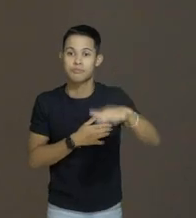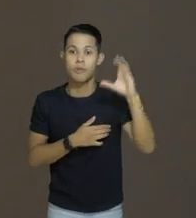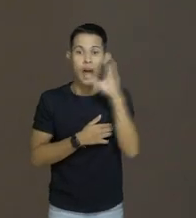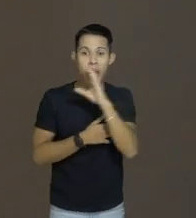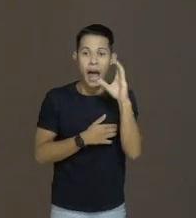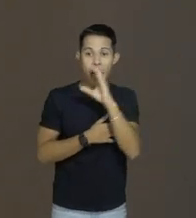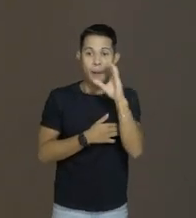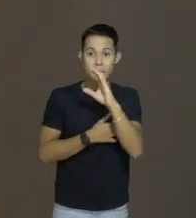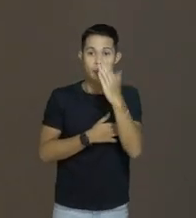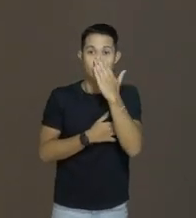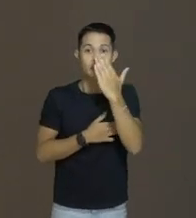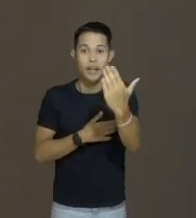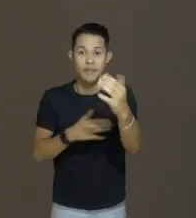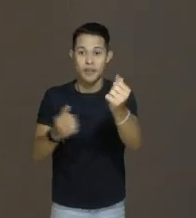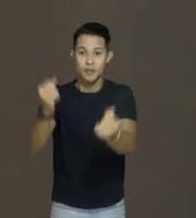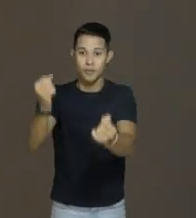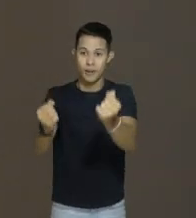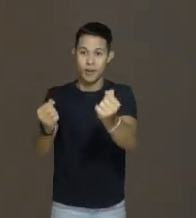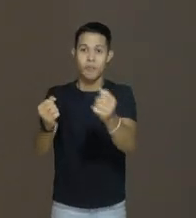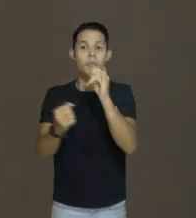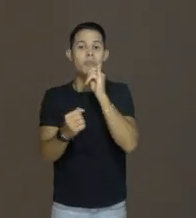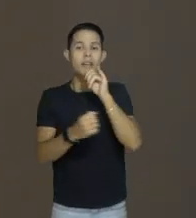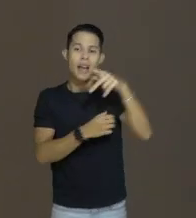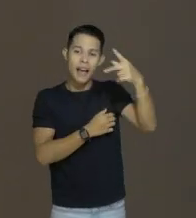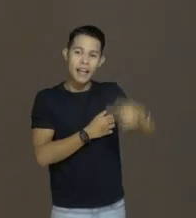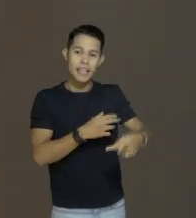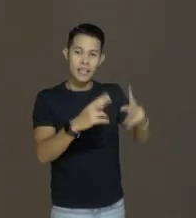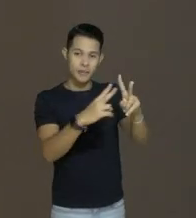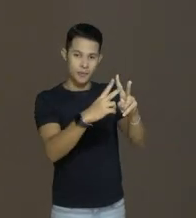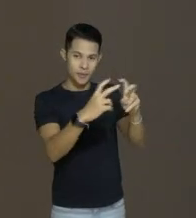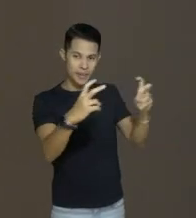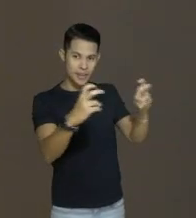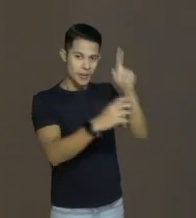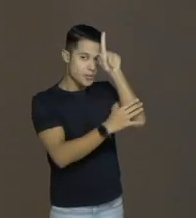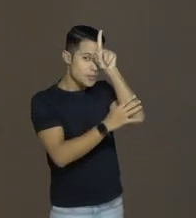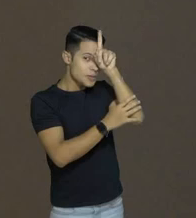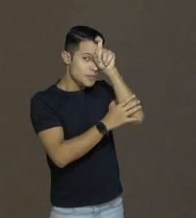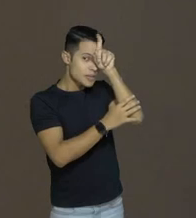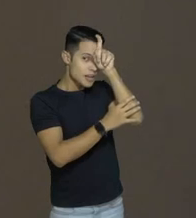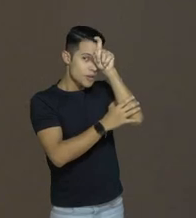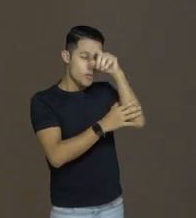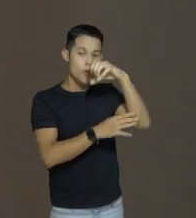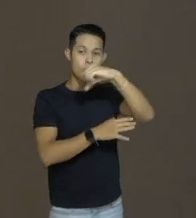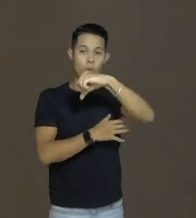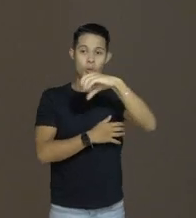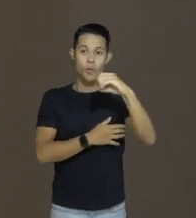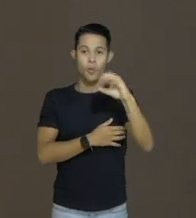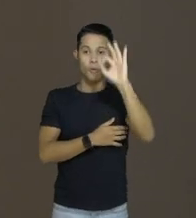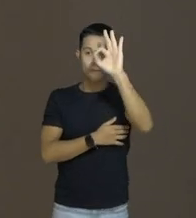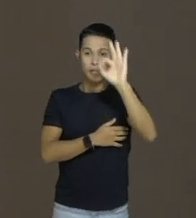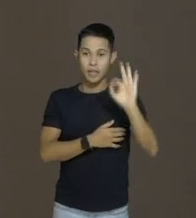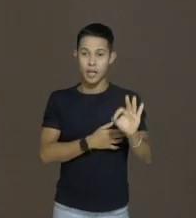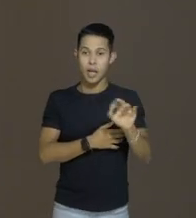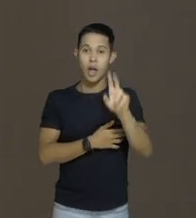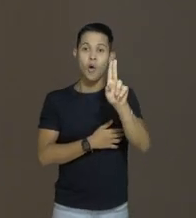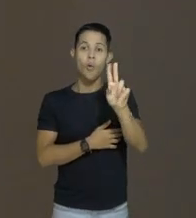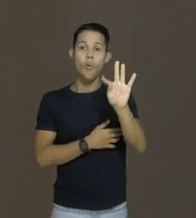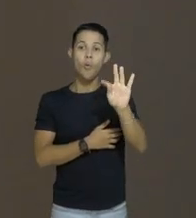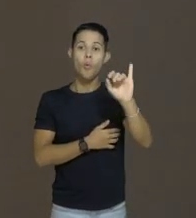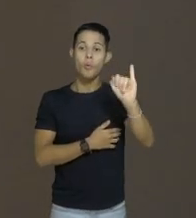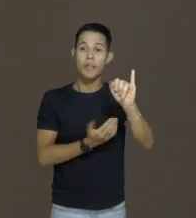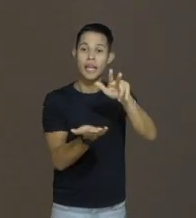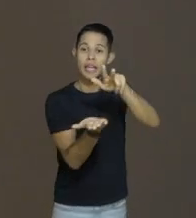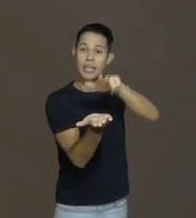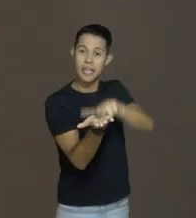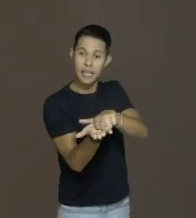no hospital de Florianópolis, 90% do UTI é acidente de moto, que estão lá em coma lá,